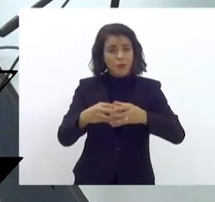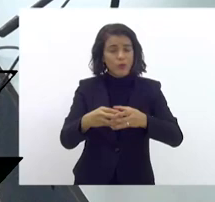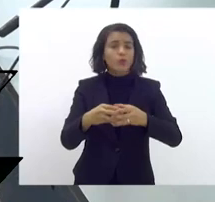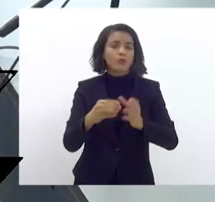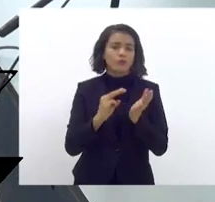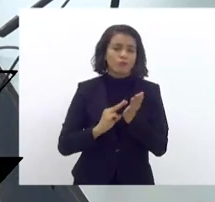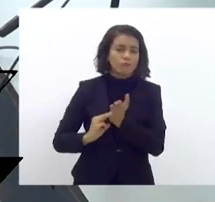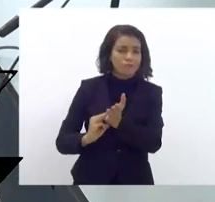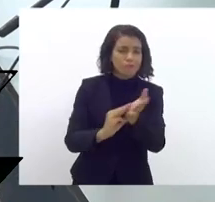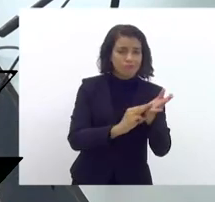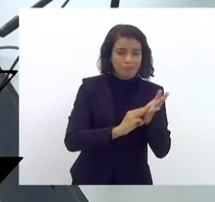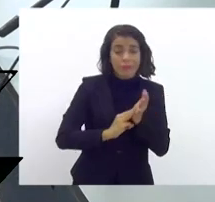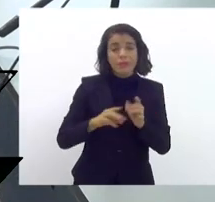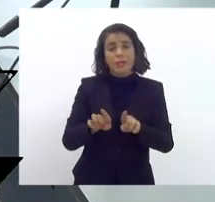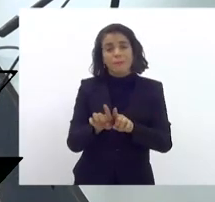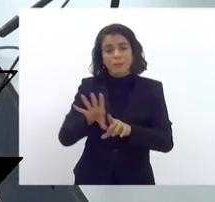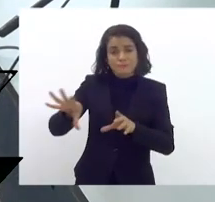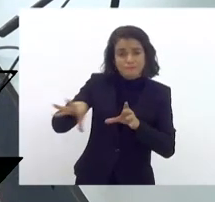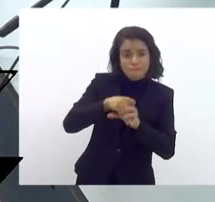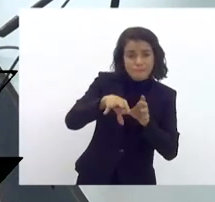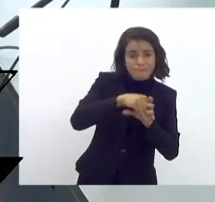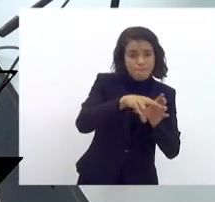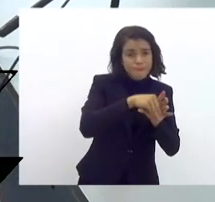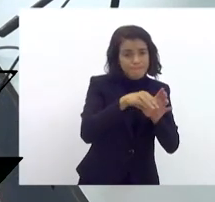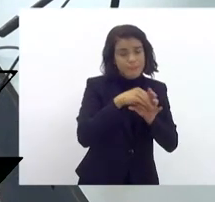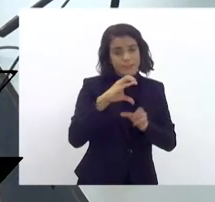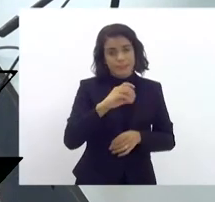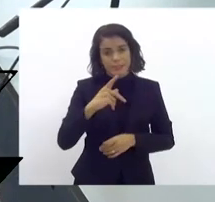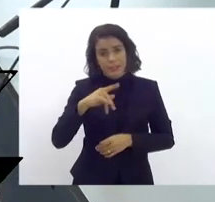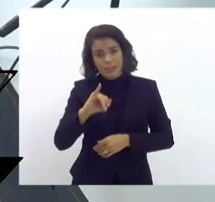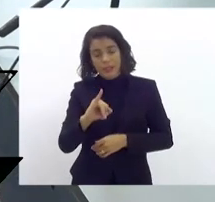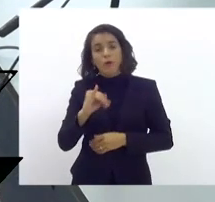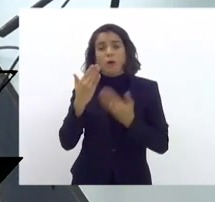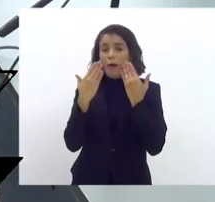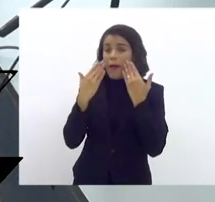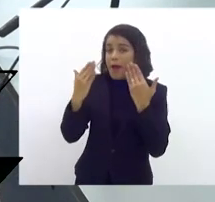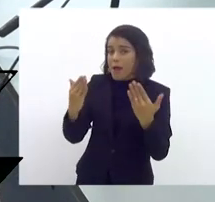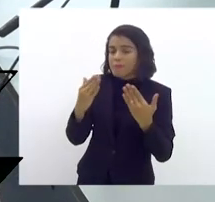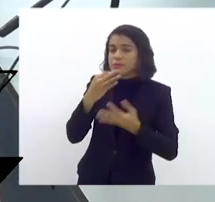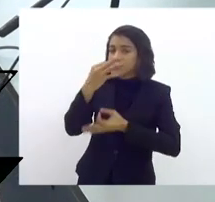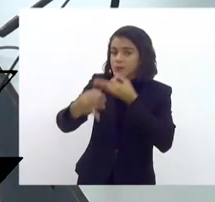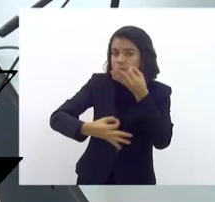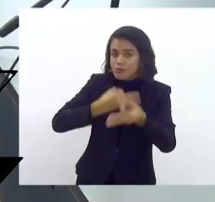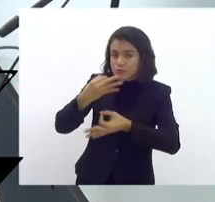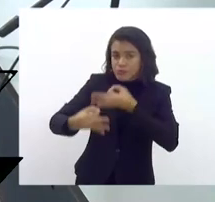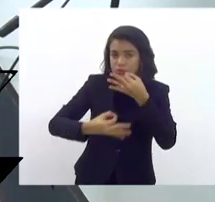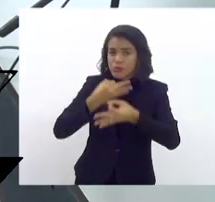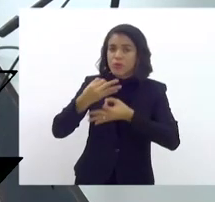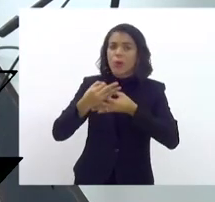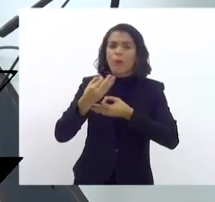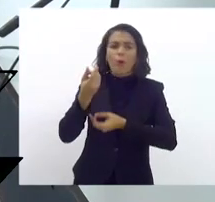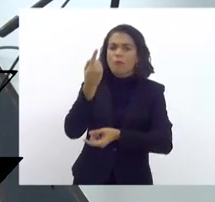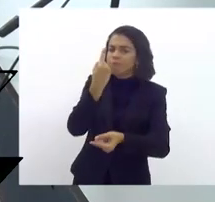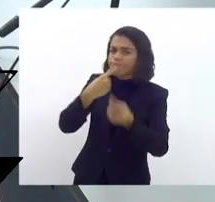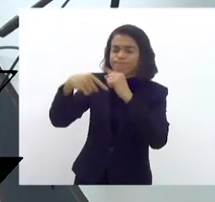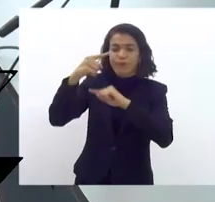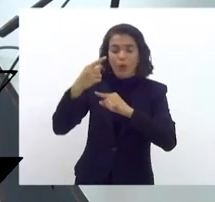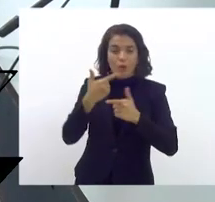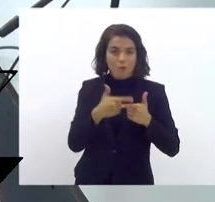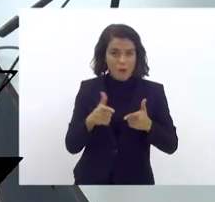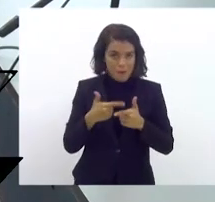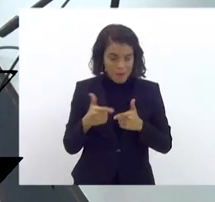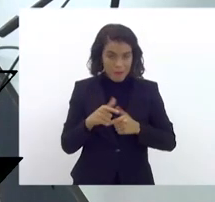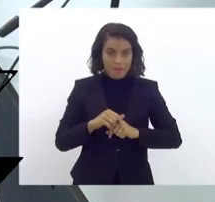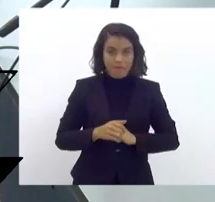e pessoas acompanha a CPI com a apresentação de sugestões para o enfrentamento do problema colocado